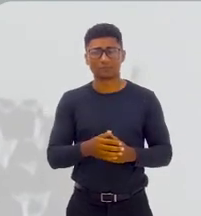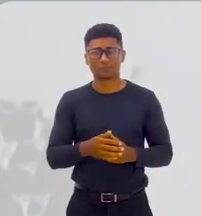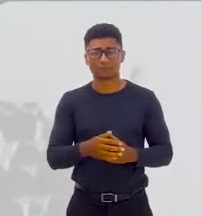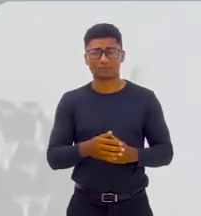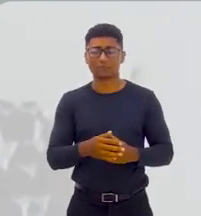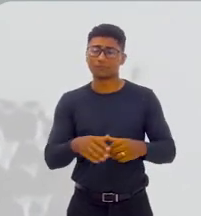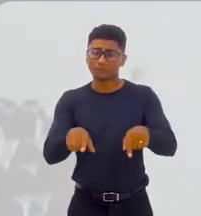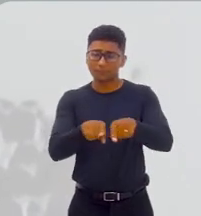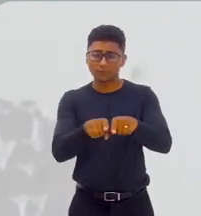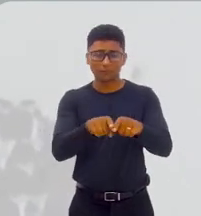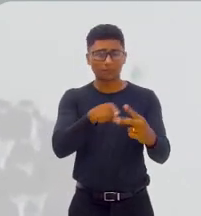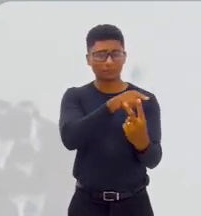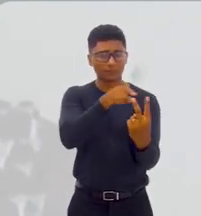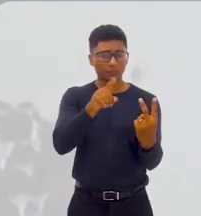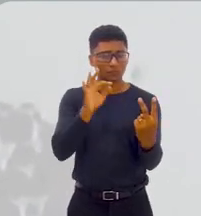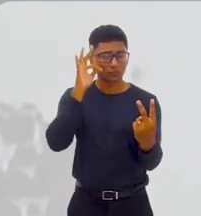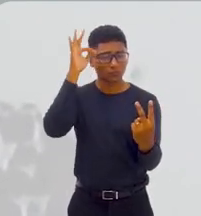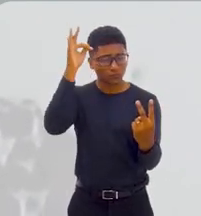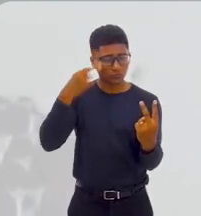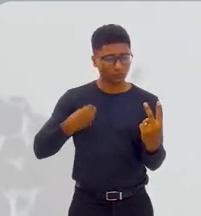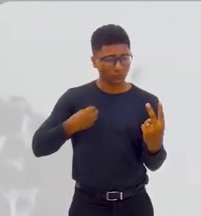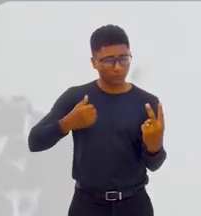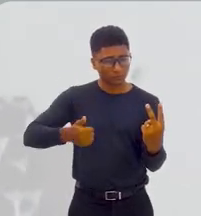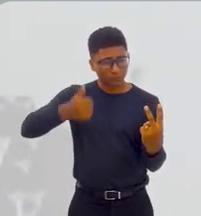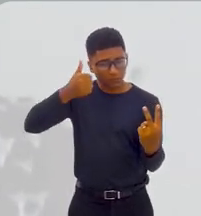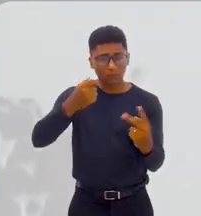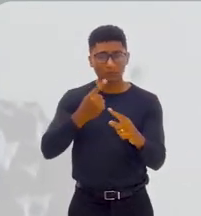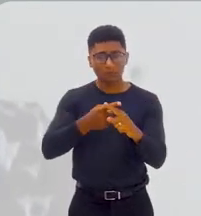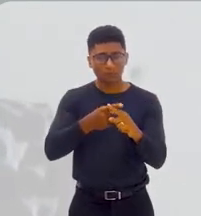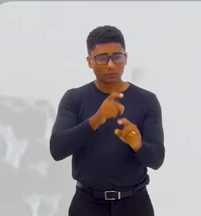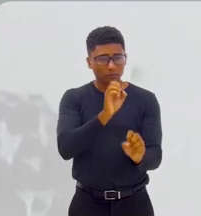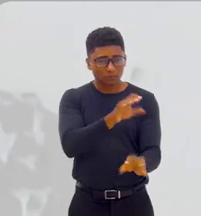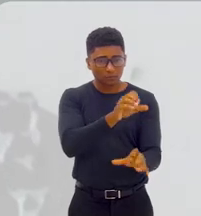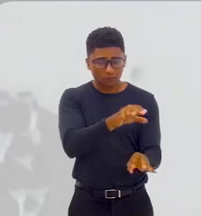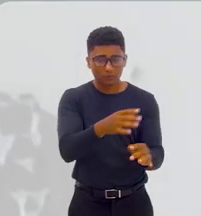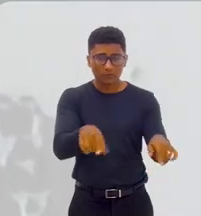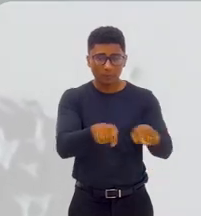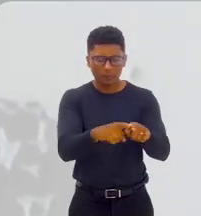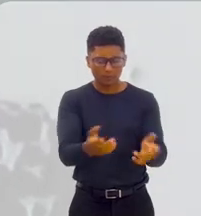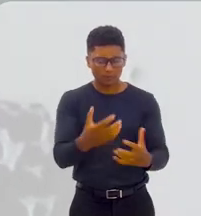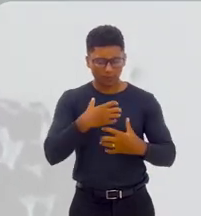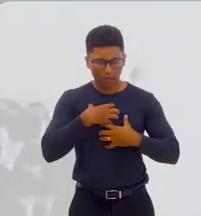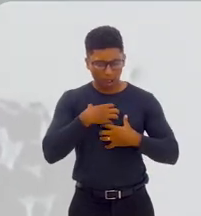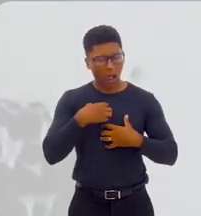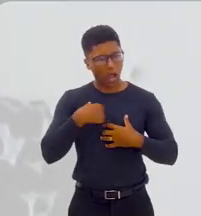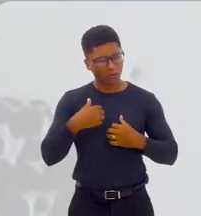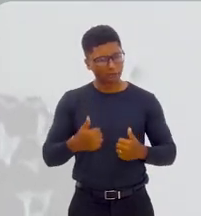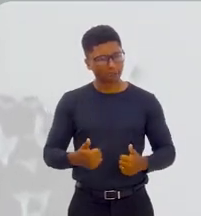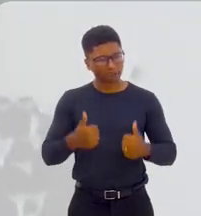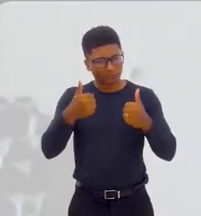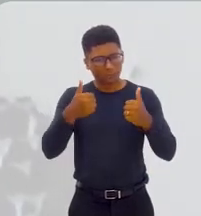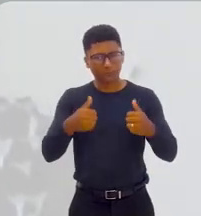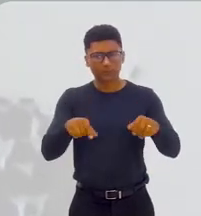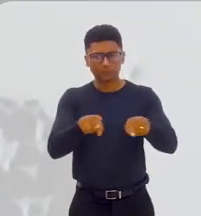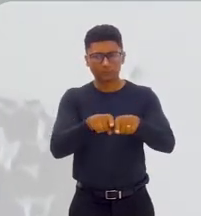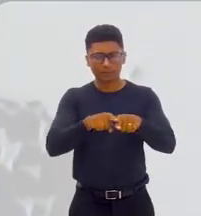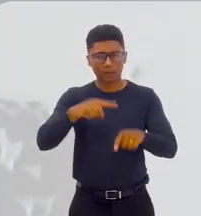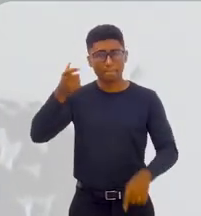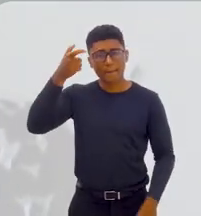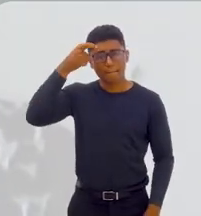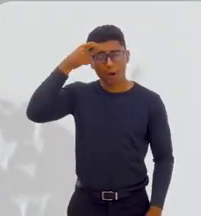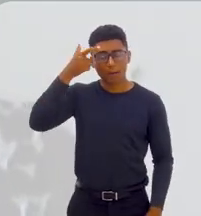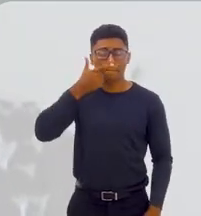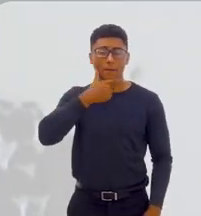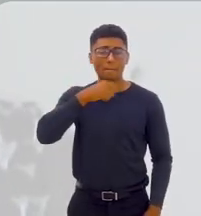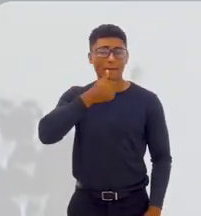vida é proporcionar dias melhores para elas. Porque fazendo isso, eu estarei proporcionando a mim mesma, né? E também estaria honrando a